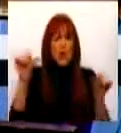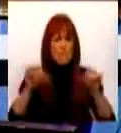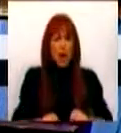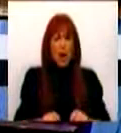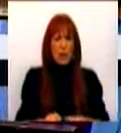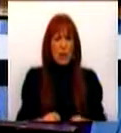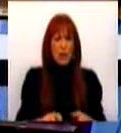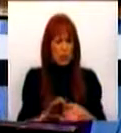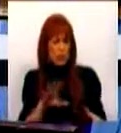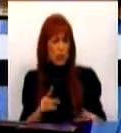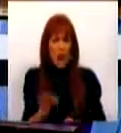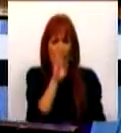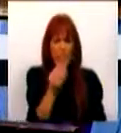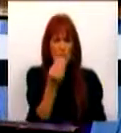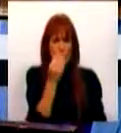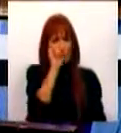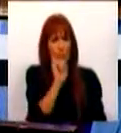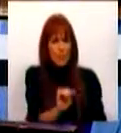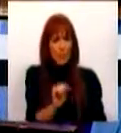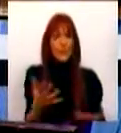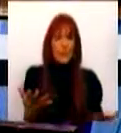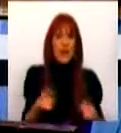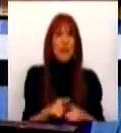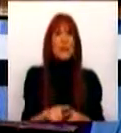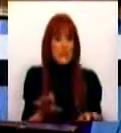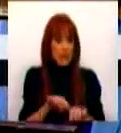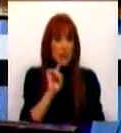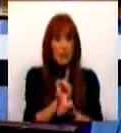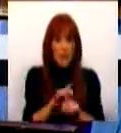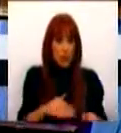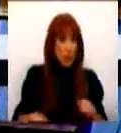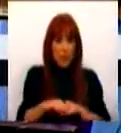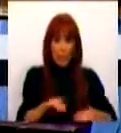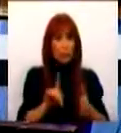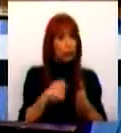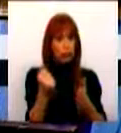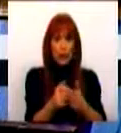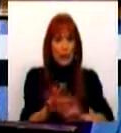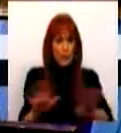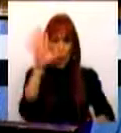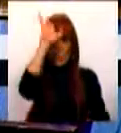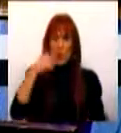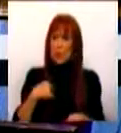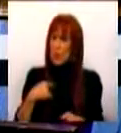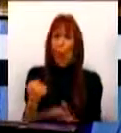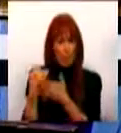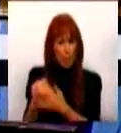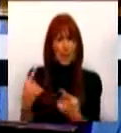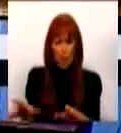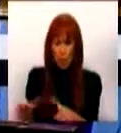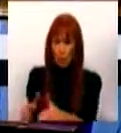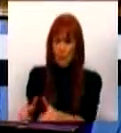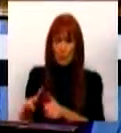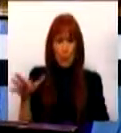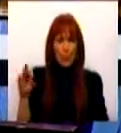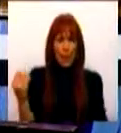ou inadequados hábitos alimentares. A par dos passos já dados, o Governo conta com o apoio do Grupo